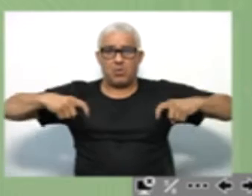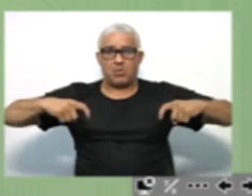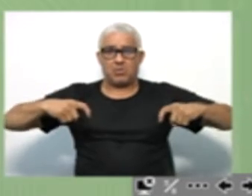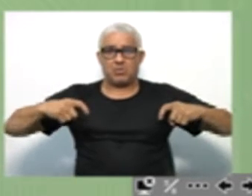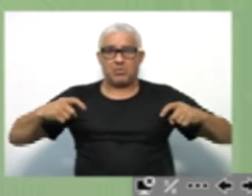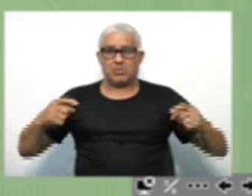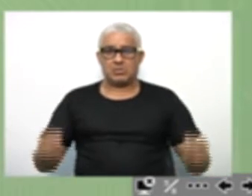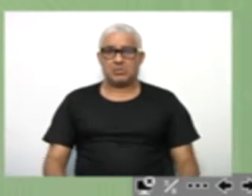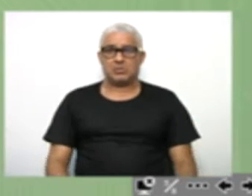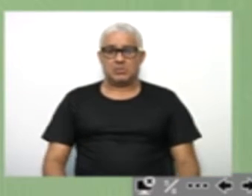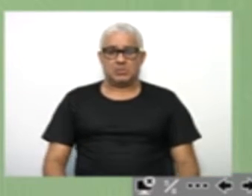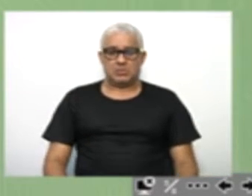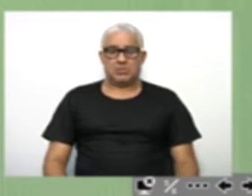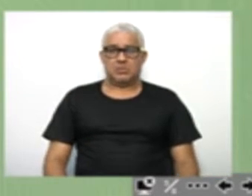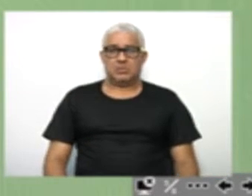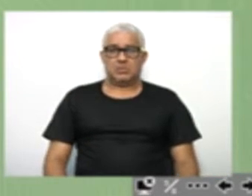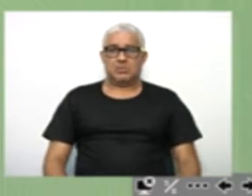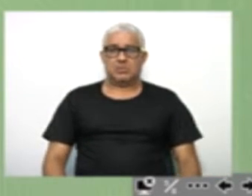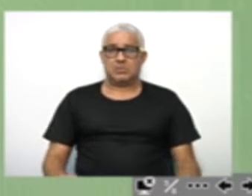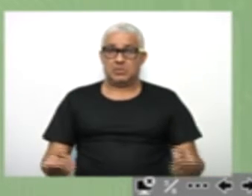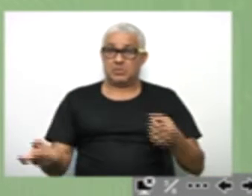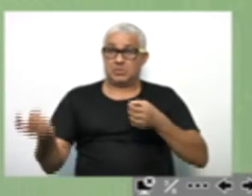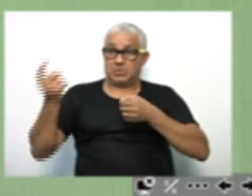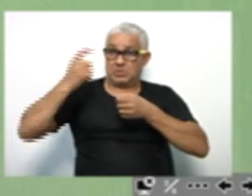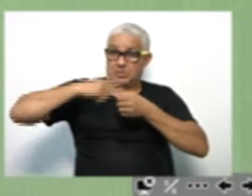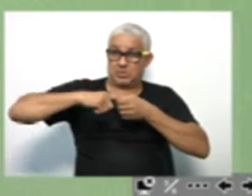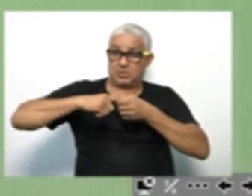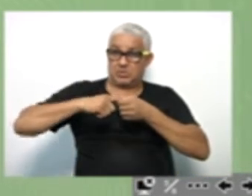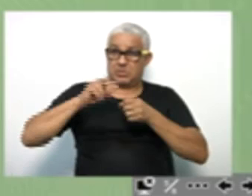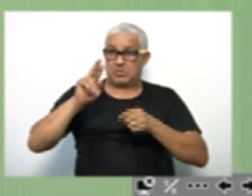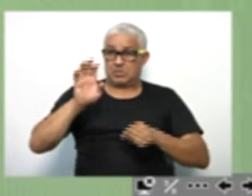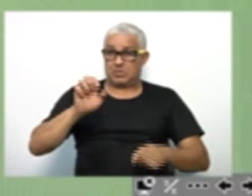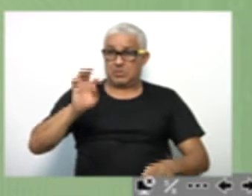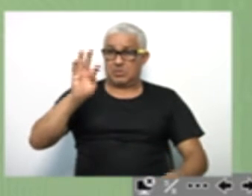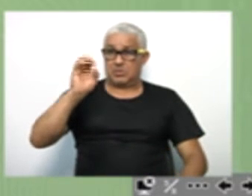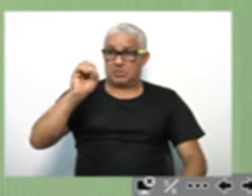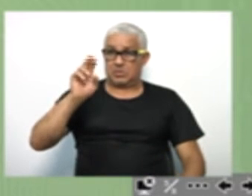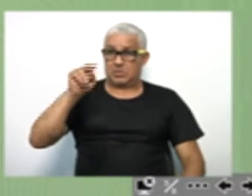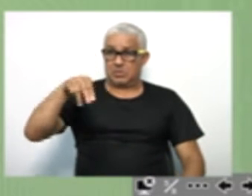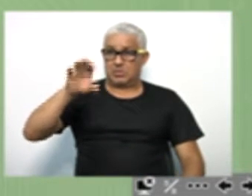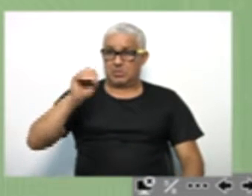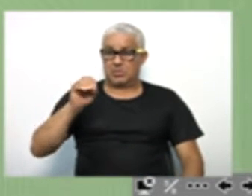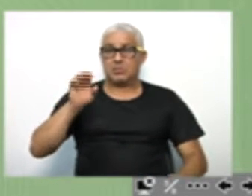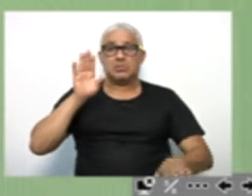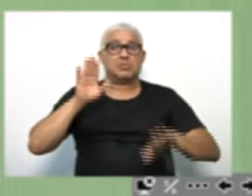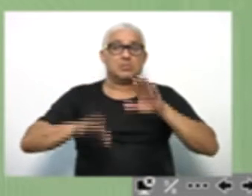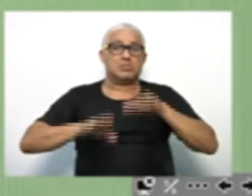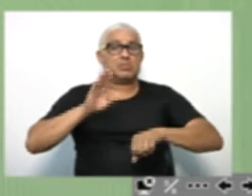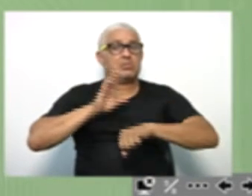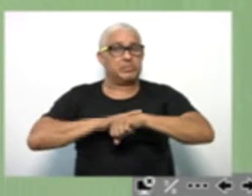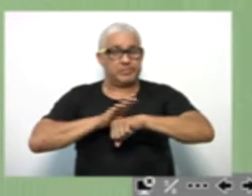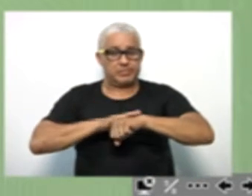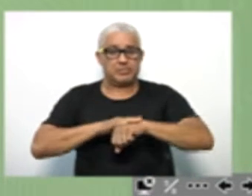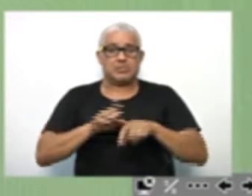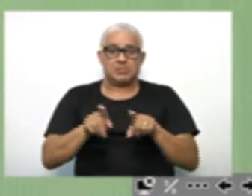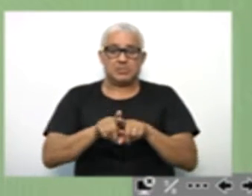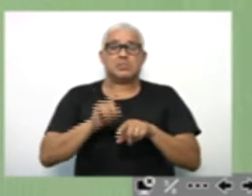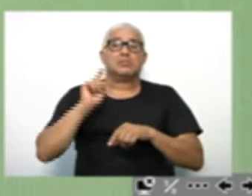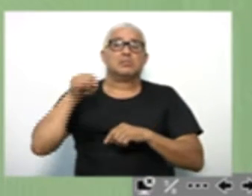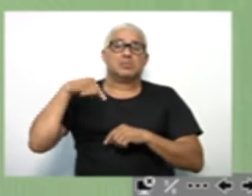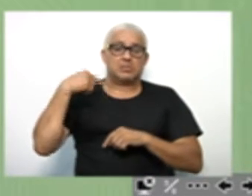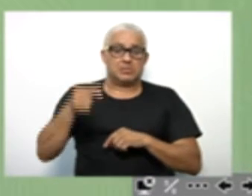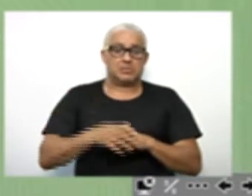levar? O retorno está ligado a uma questão temporal. E depois a gente vivencia